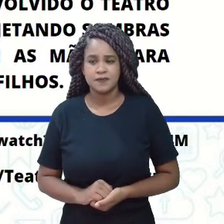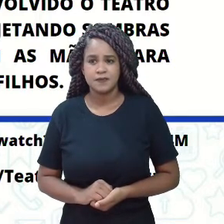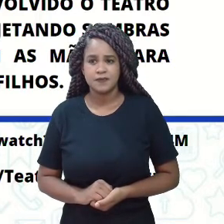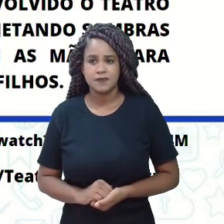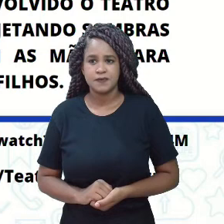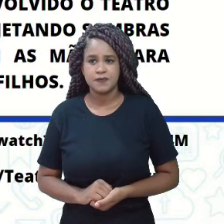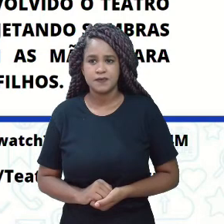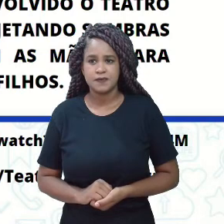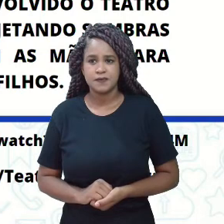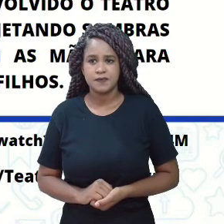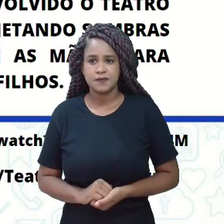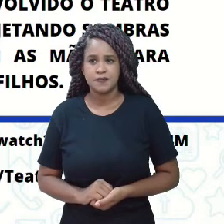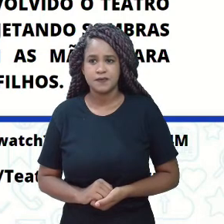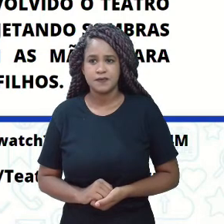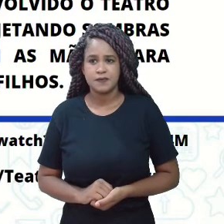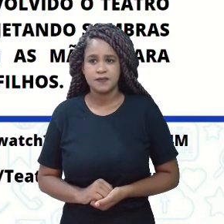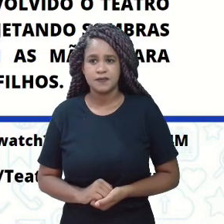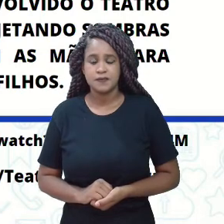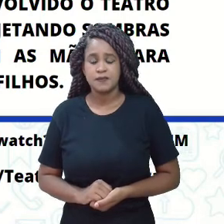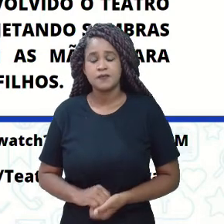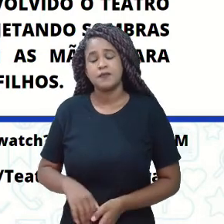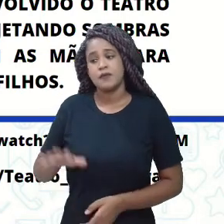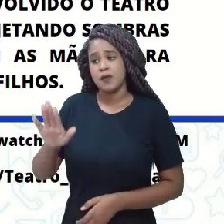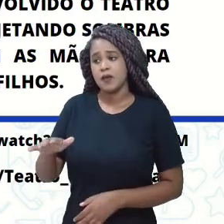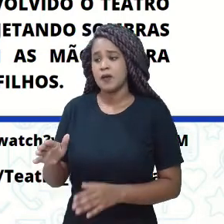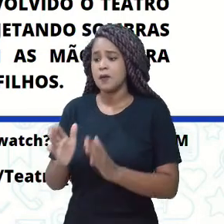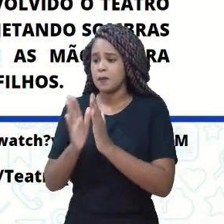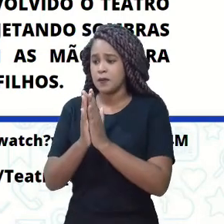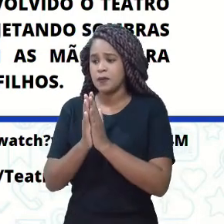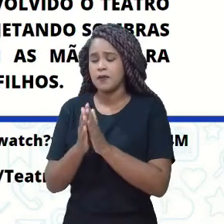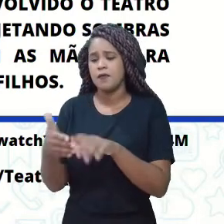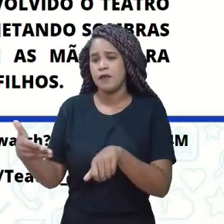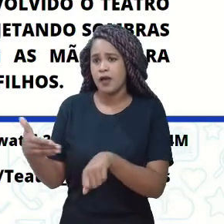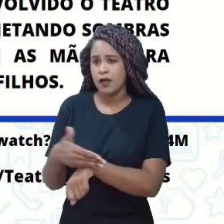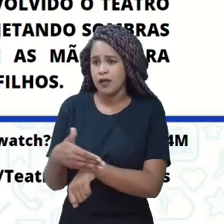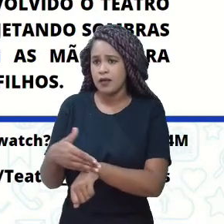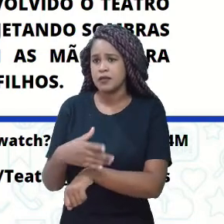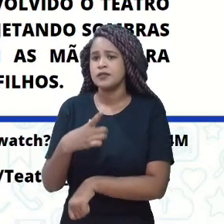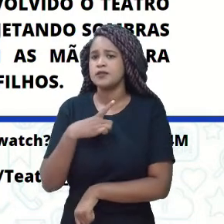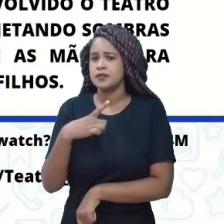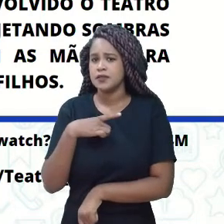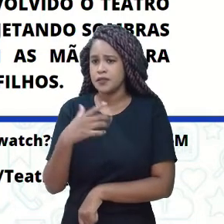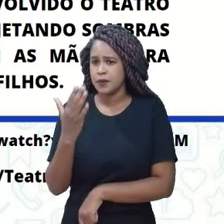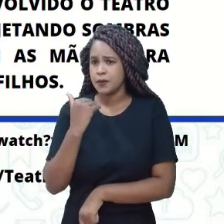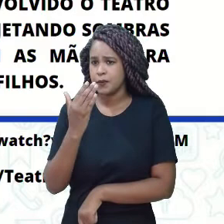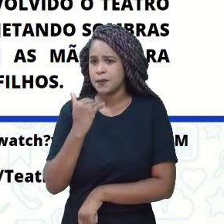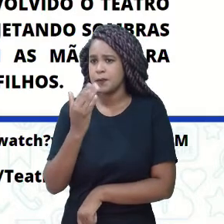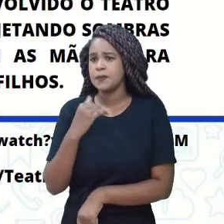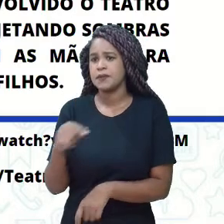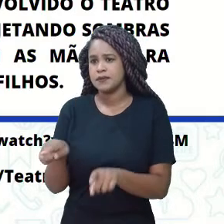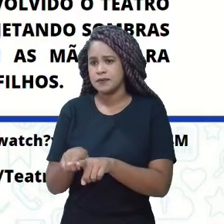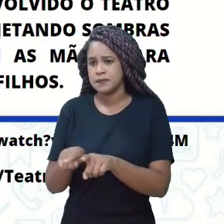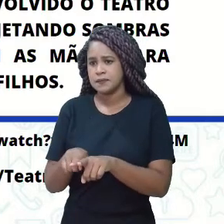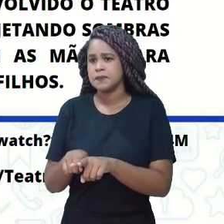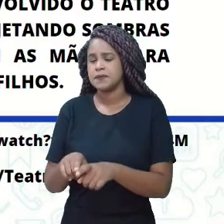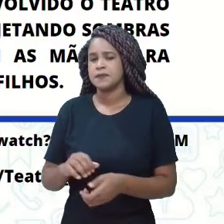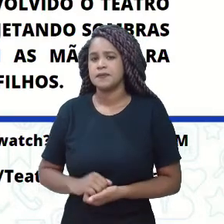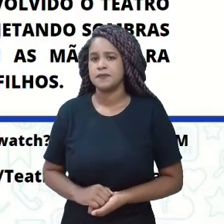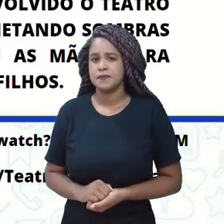Senhor gafanhoto, por favor, entre. Tenho comida e uma toca quentinha. Passe o inverno